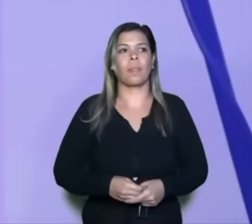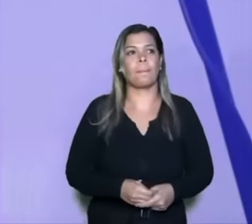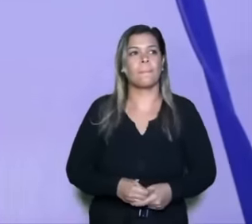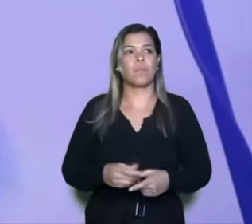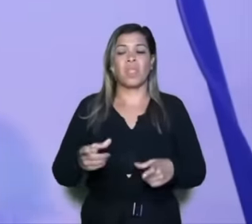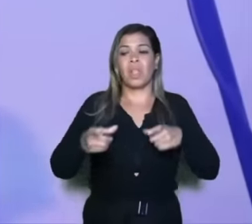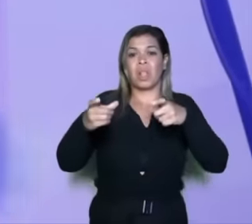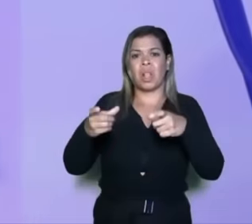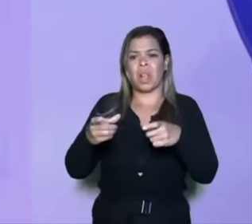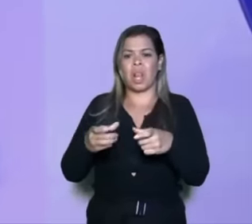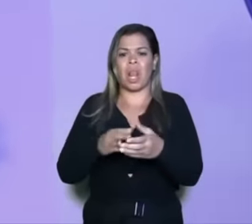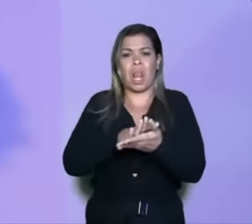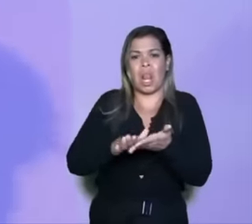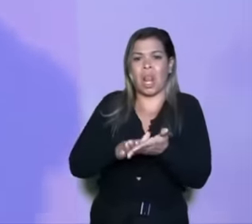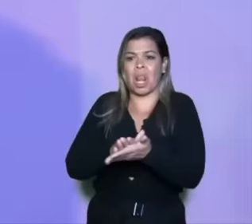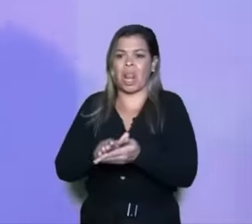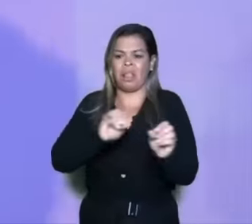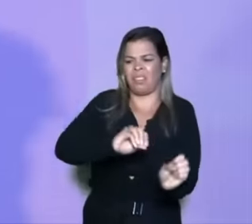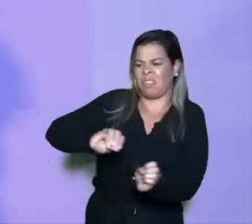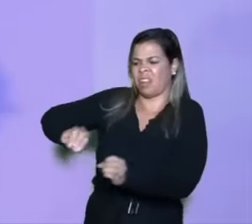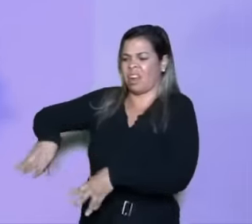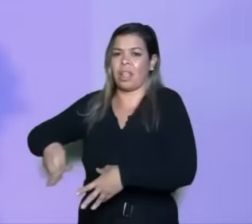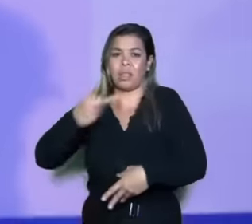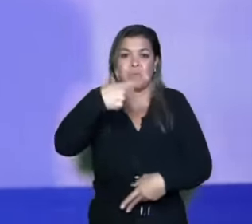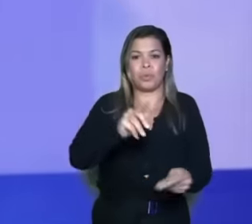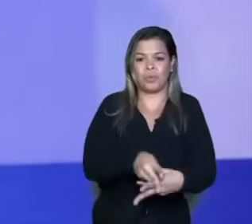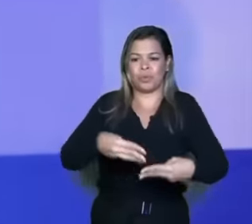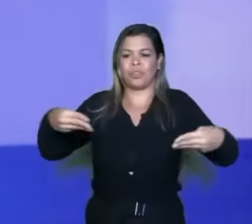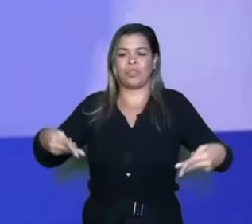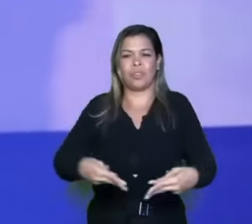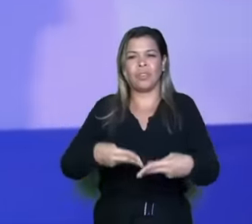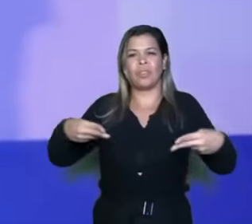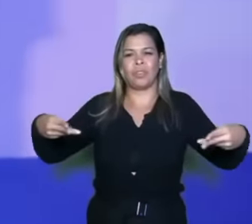Lave suas redes e volte a pescar.